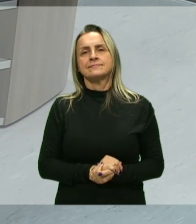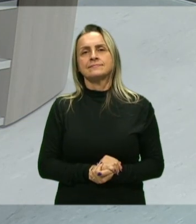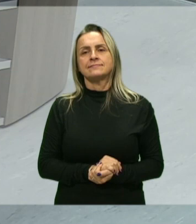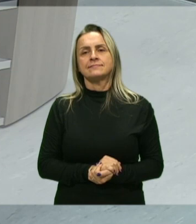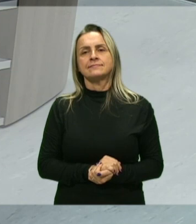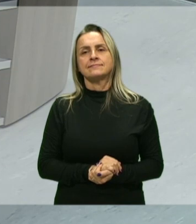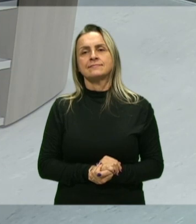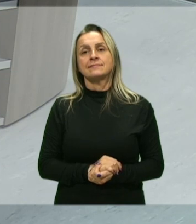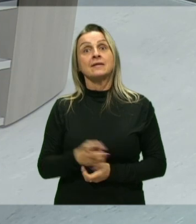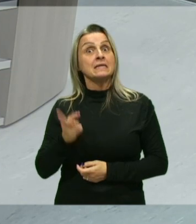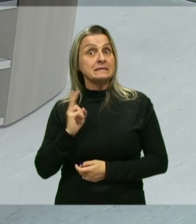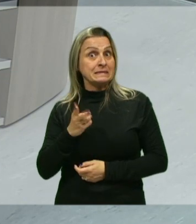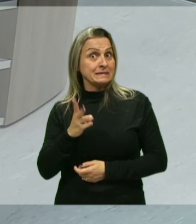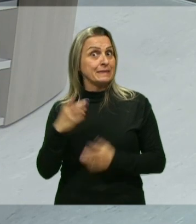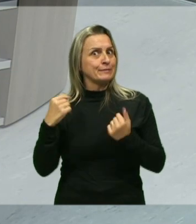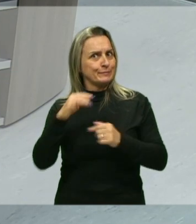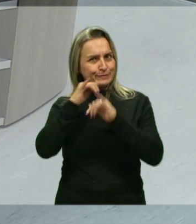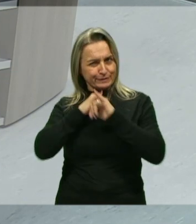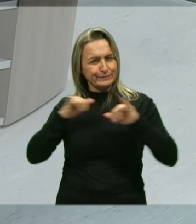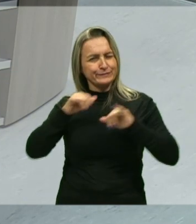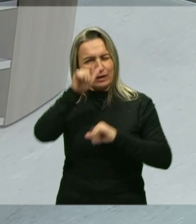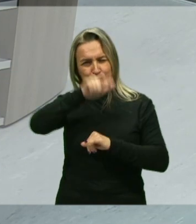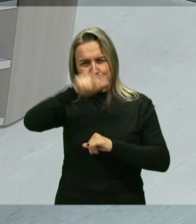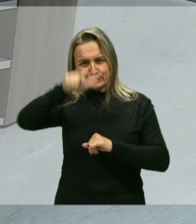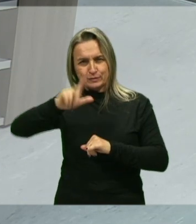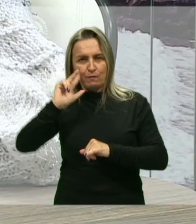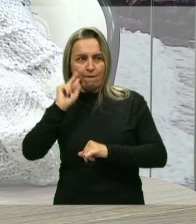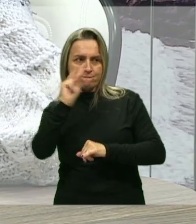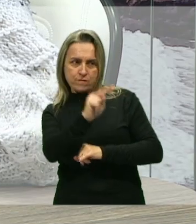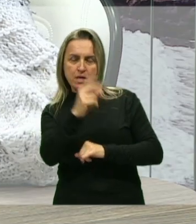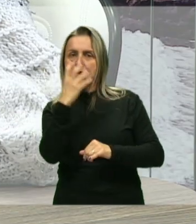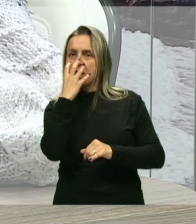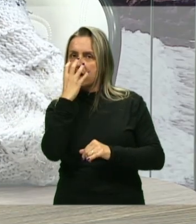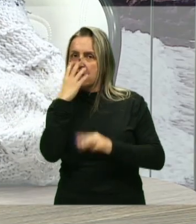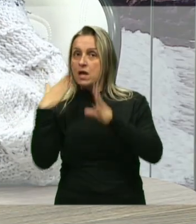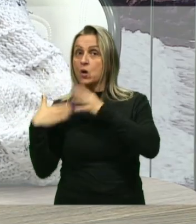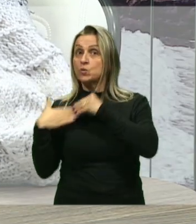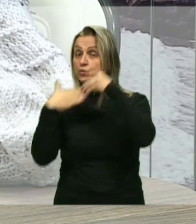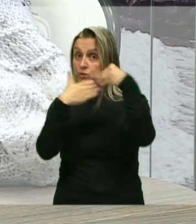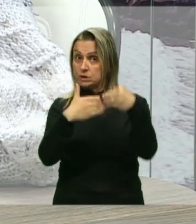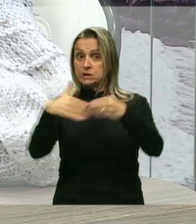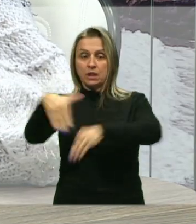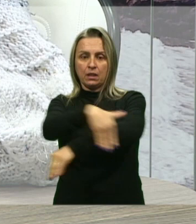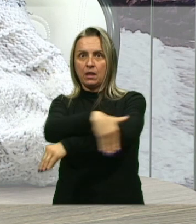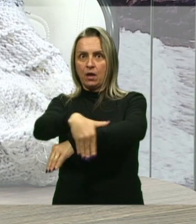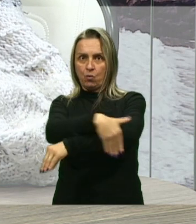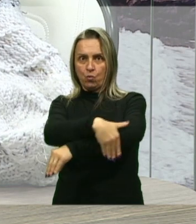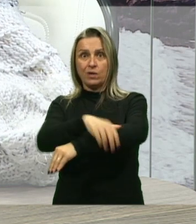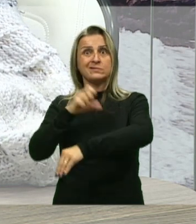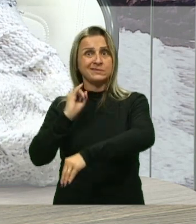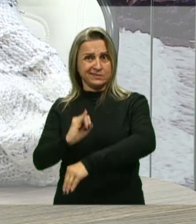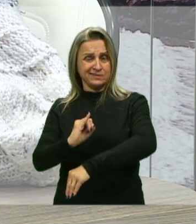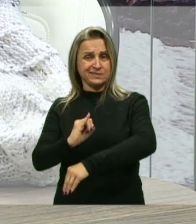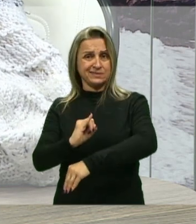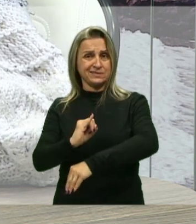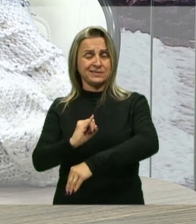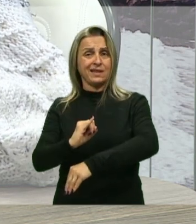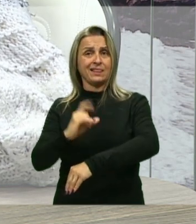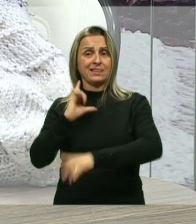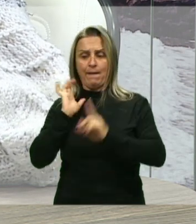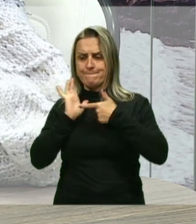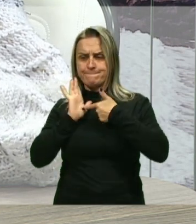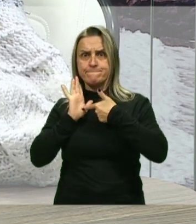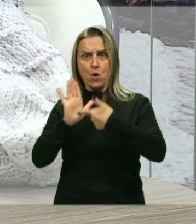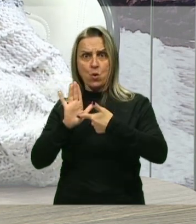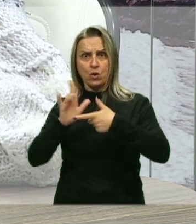tem que sempre falar para as pessoas, né? Se vê um cão-guia na rua, se ele está com a